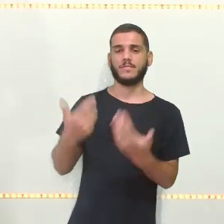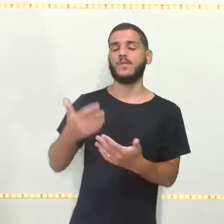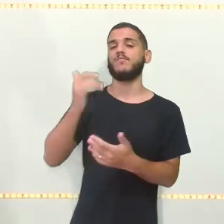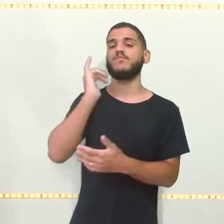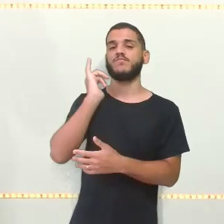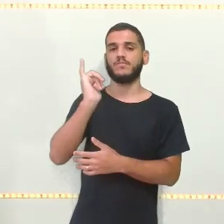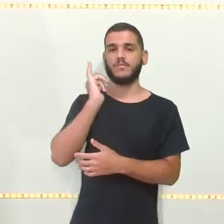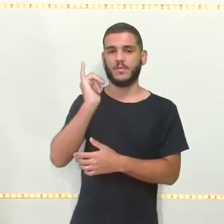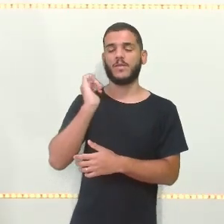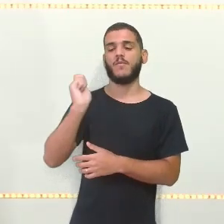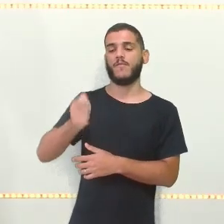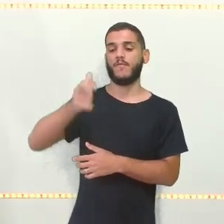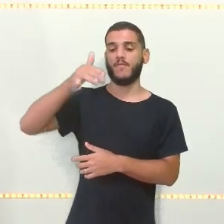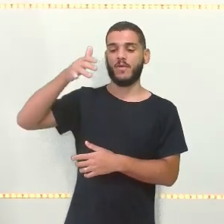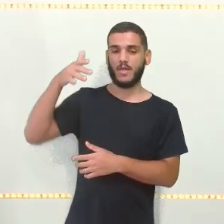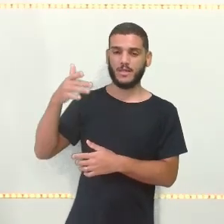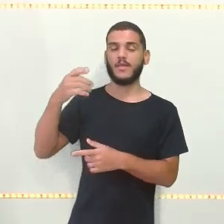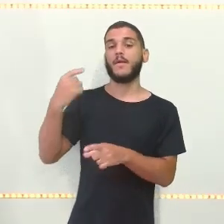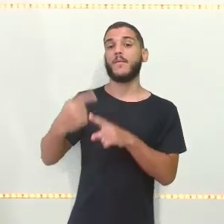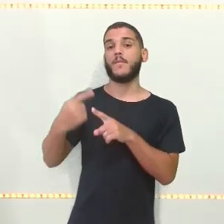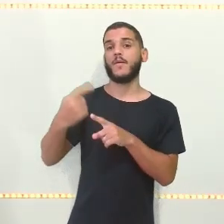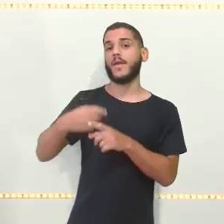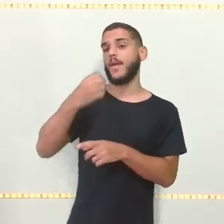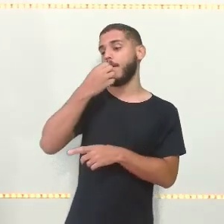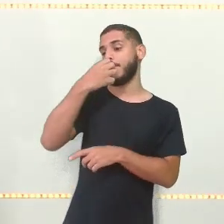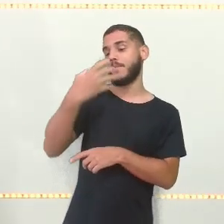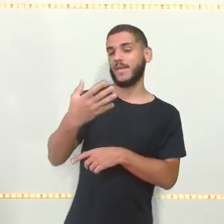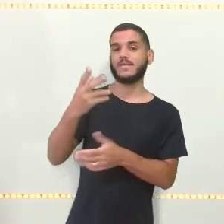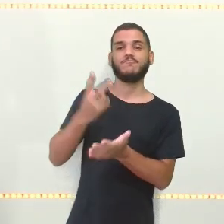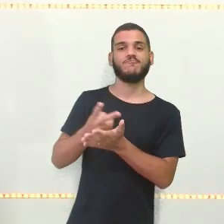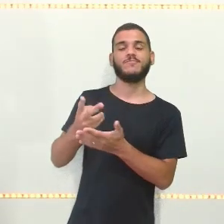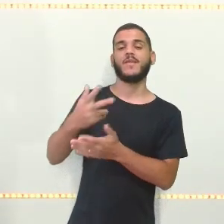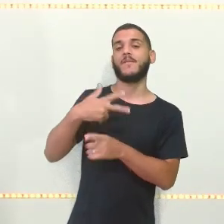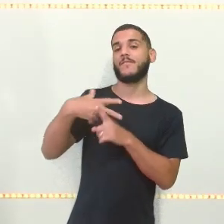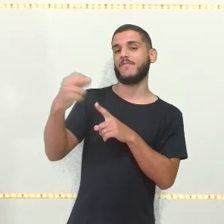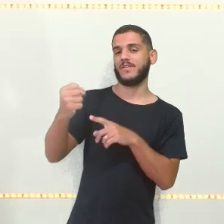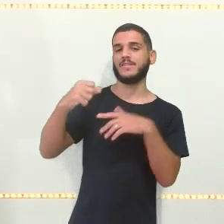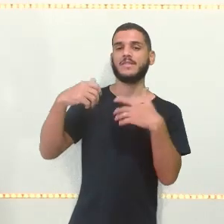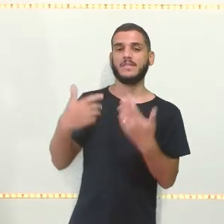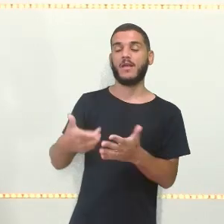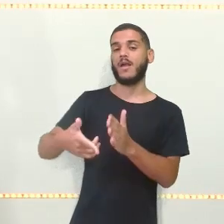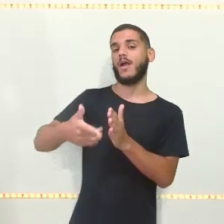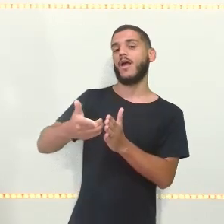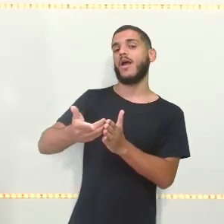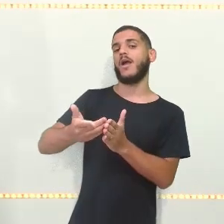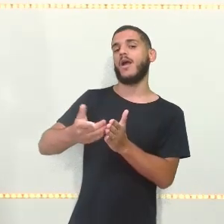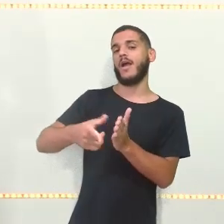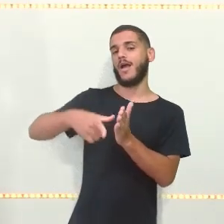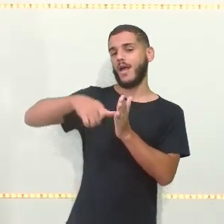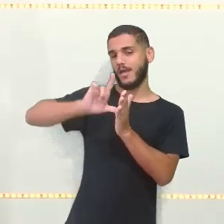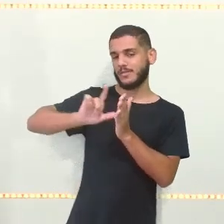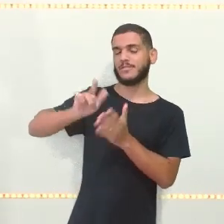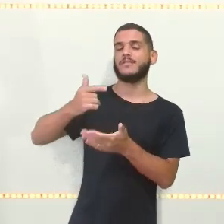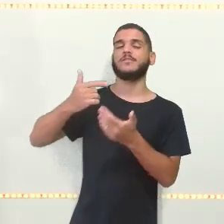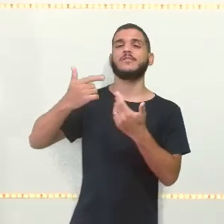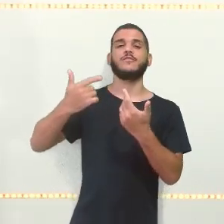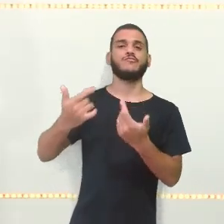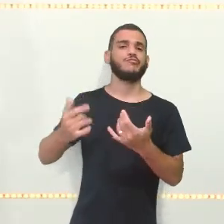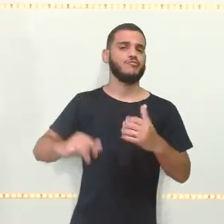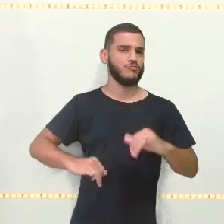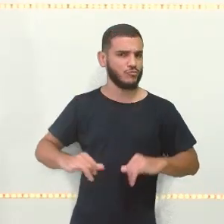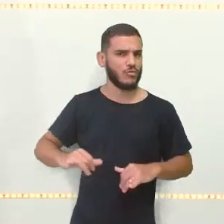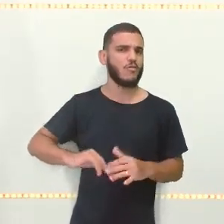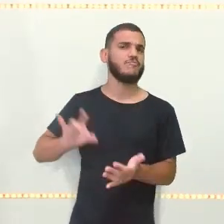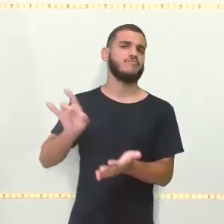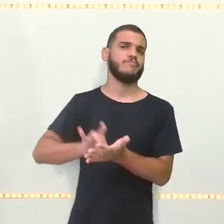de fadas, o bem sempre vence. Mas antes do bem vencer, eles suam bastante, hein? Eles